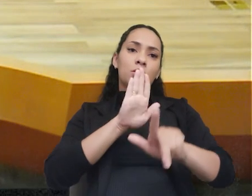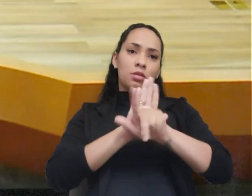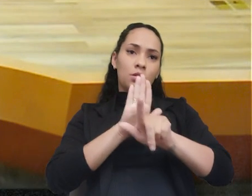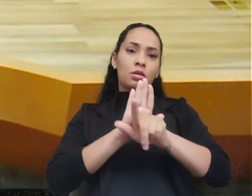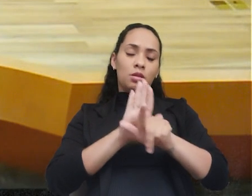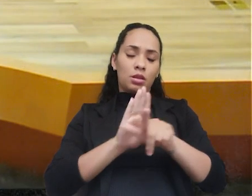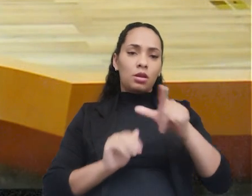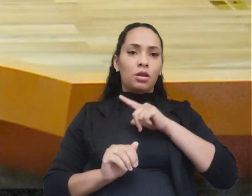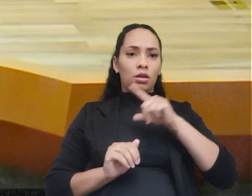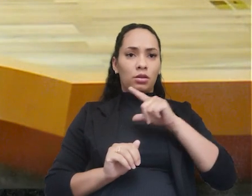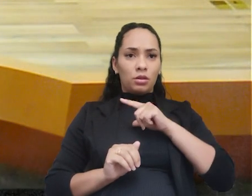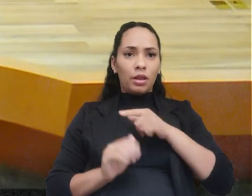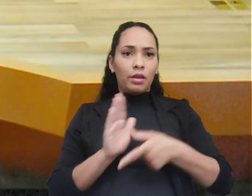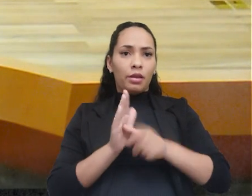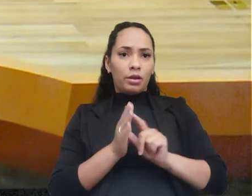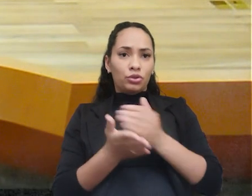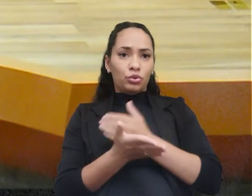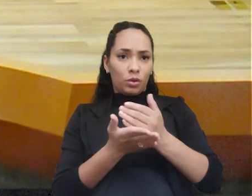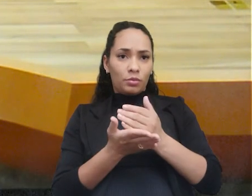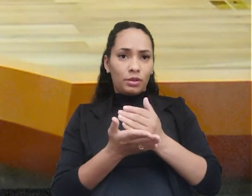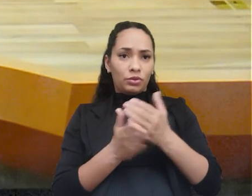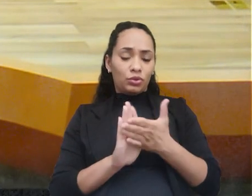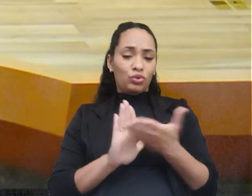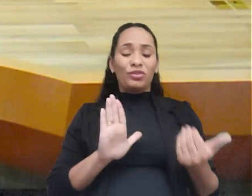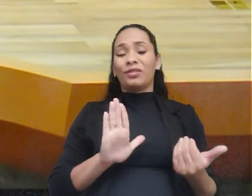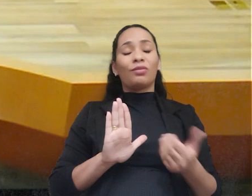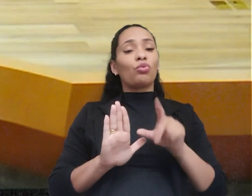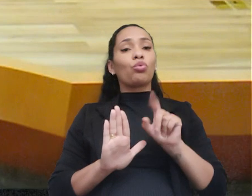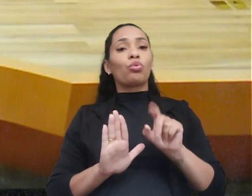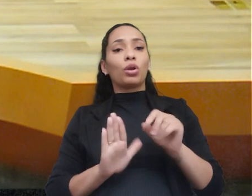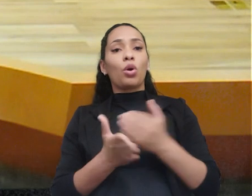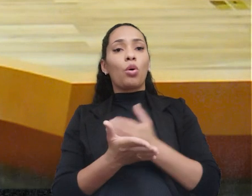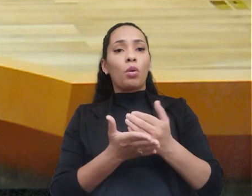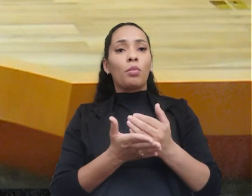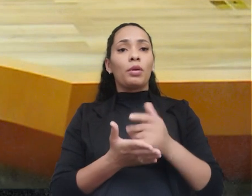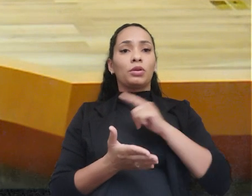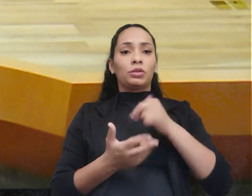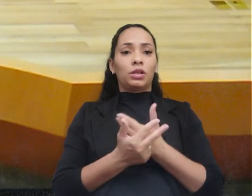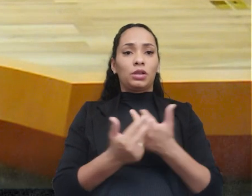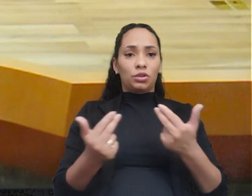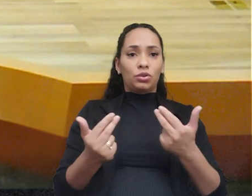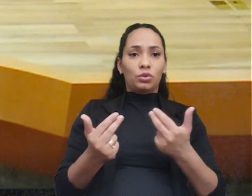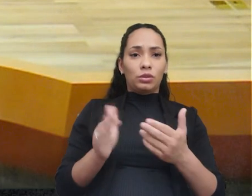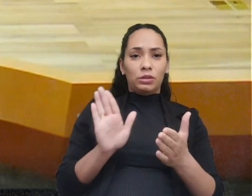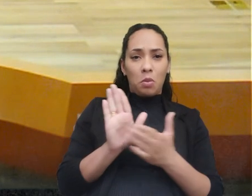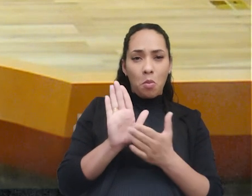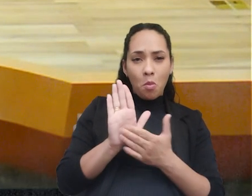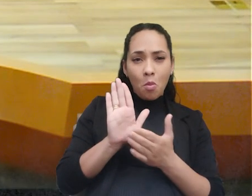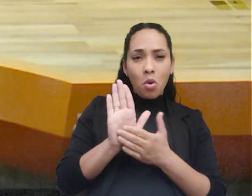Tem preliminar de inépcia de inicial, que eu estou afastando, porquanto a inicial traz elementos probatórios mínimos para o